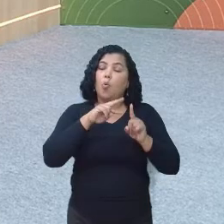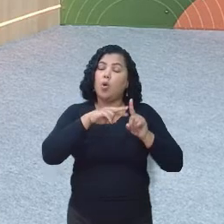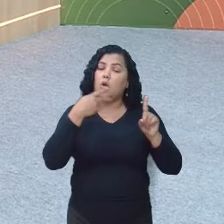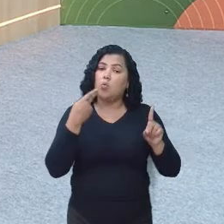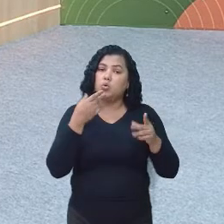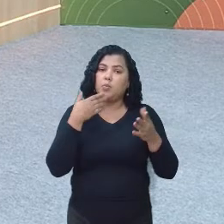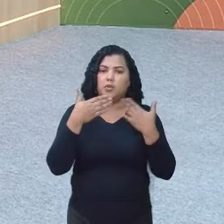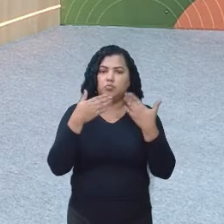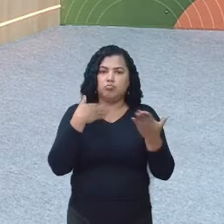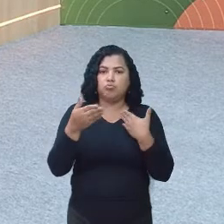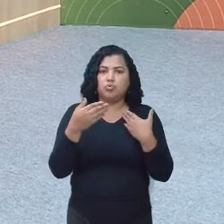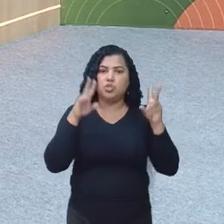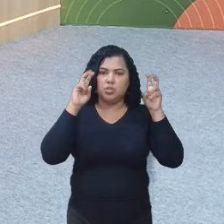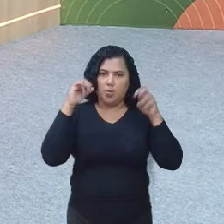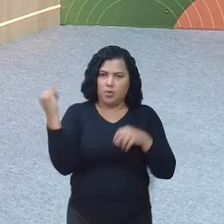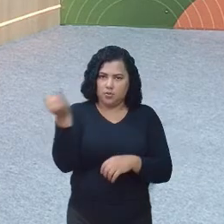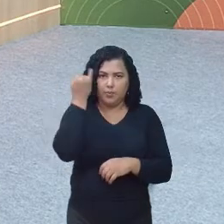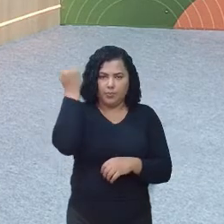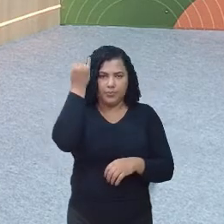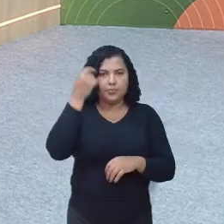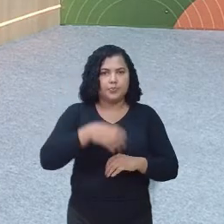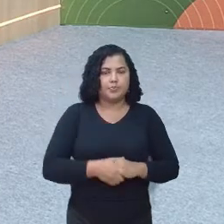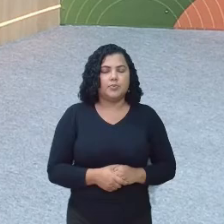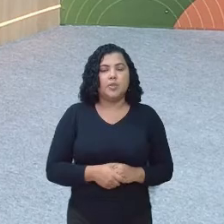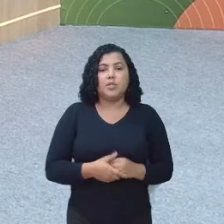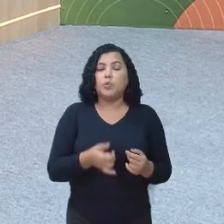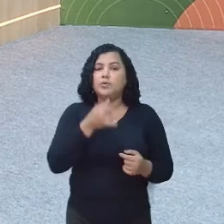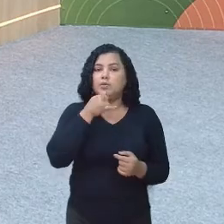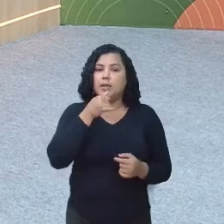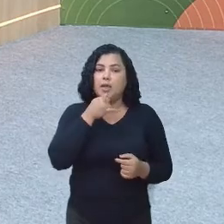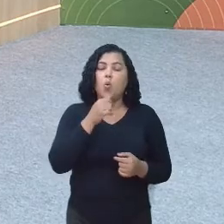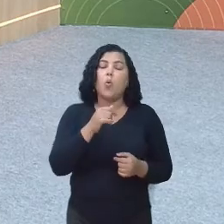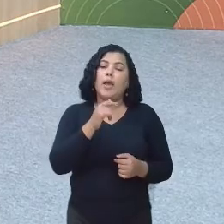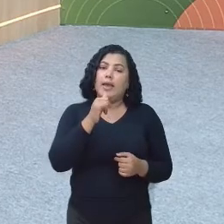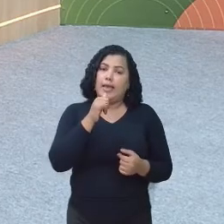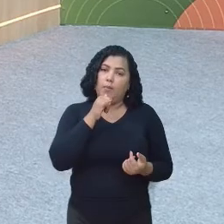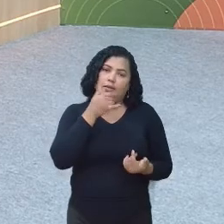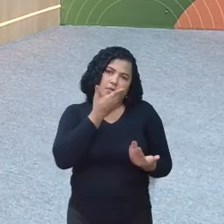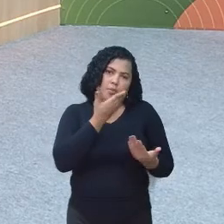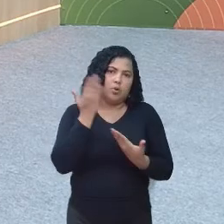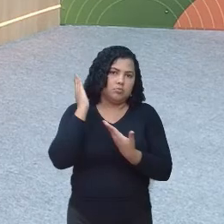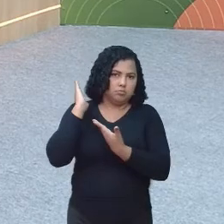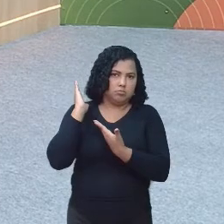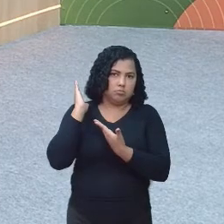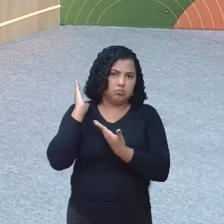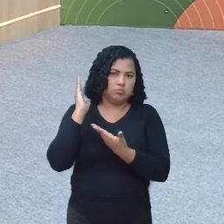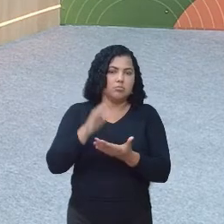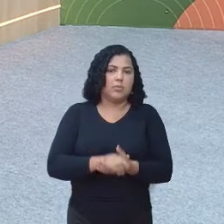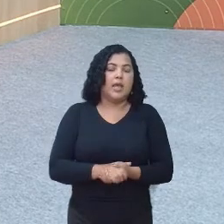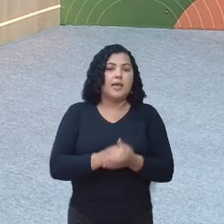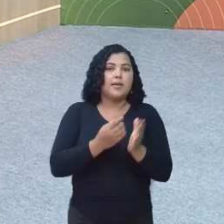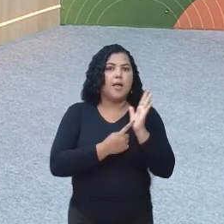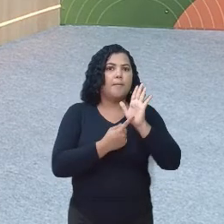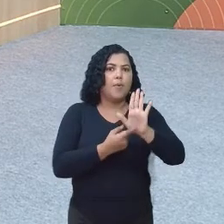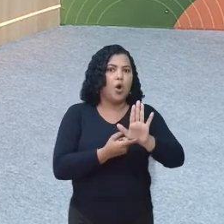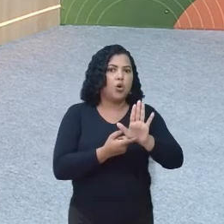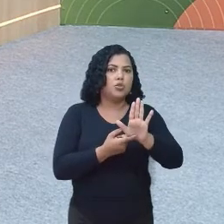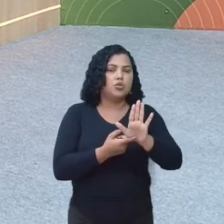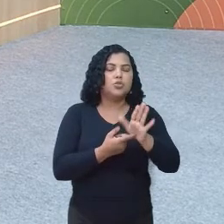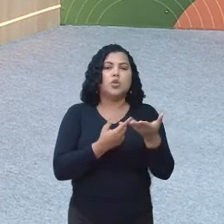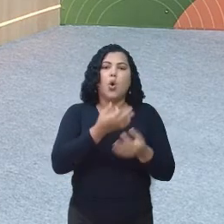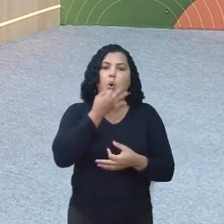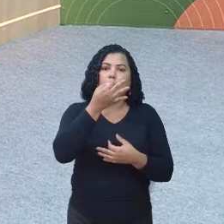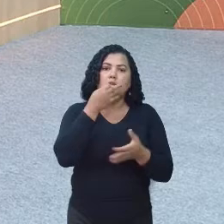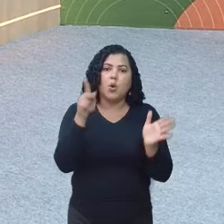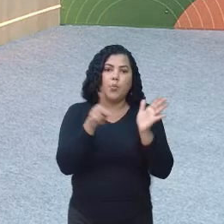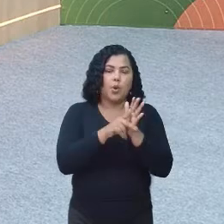nosso dia a dia, a nossa vida. Então aqui a gente tem um exemplo de artigo de opinião, em que ela dá a opinião dela ali em terceira